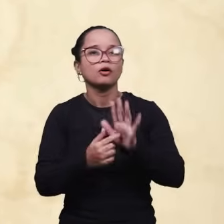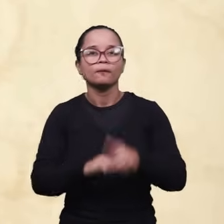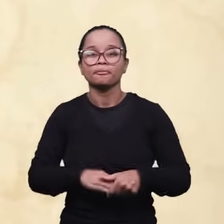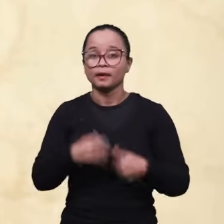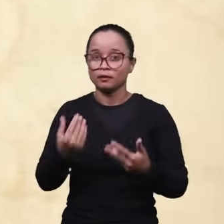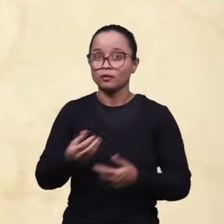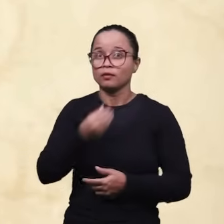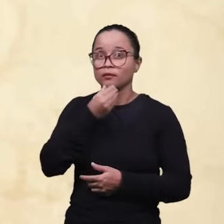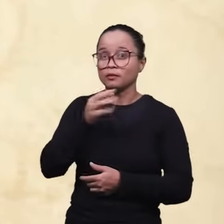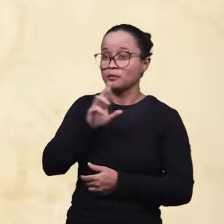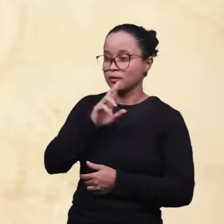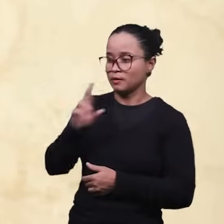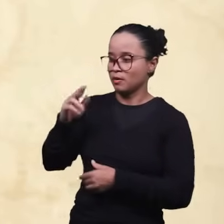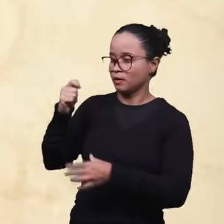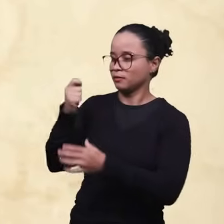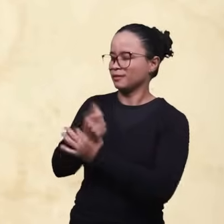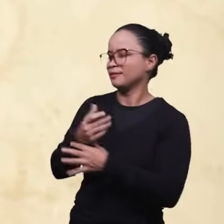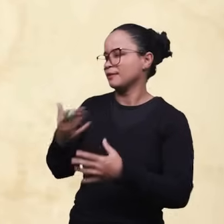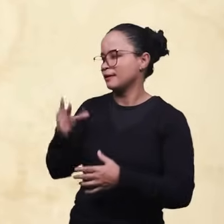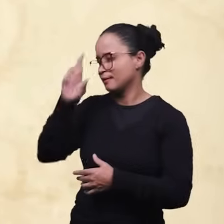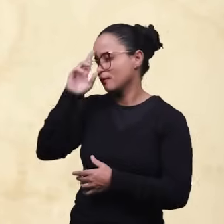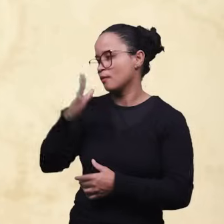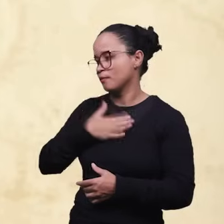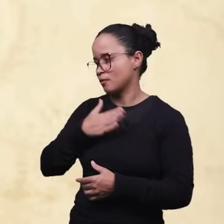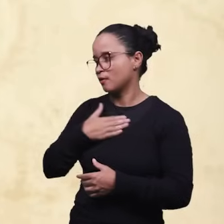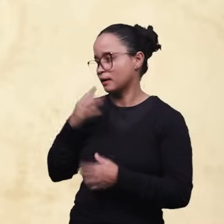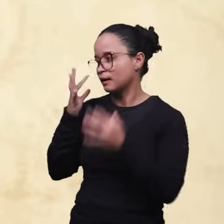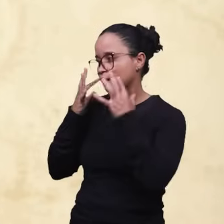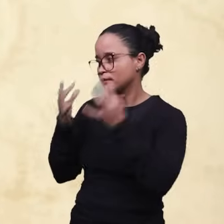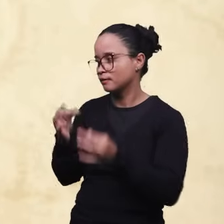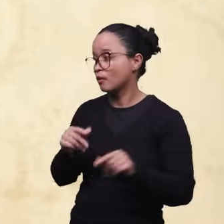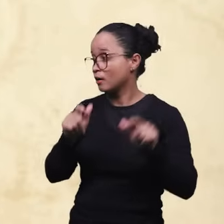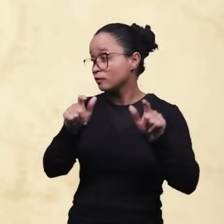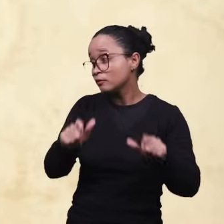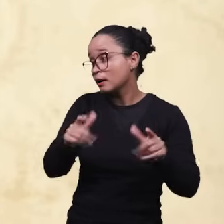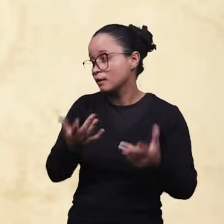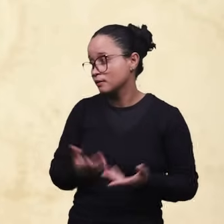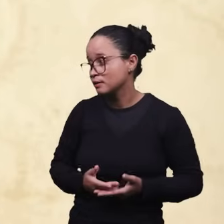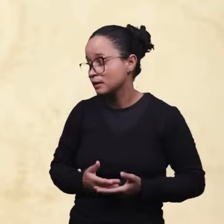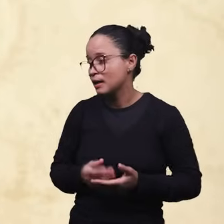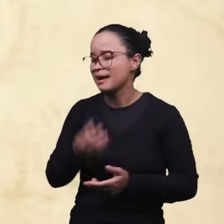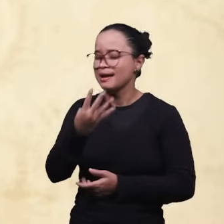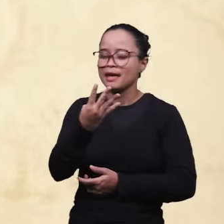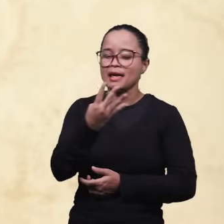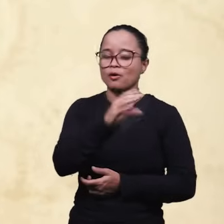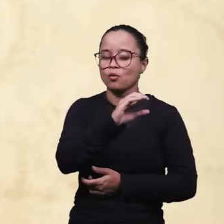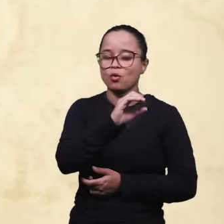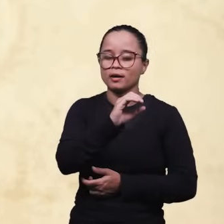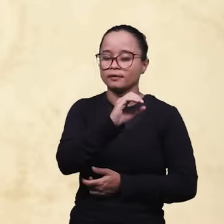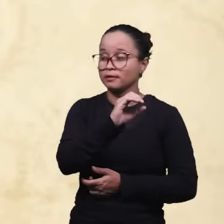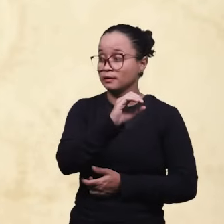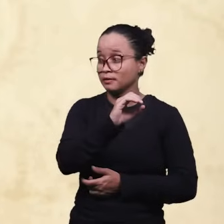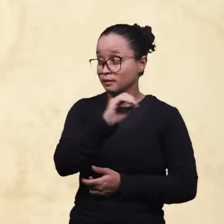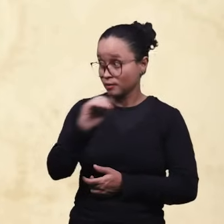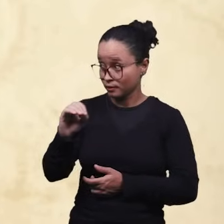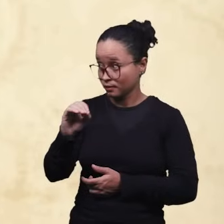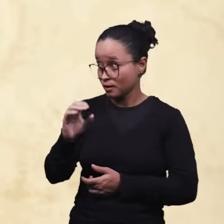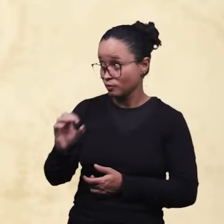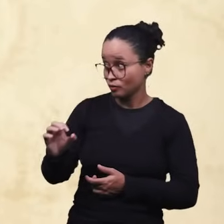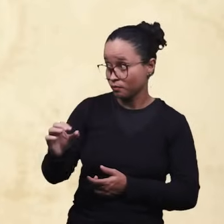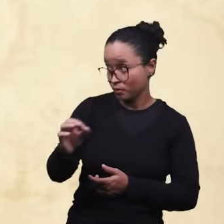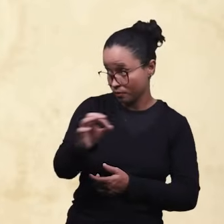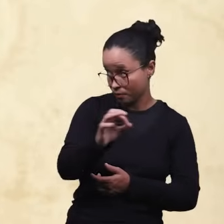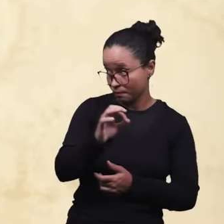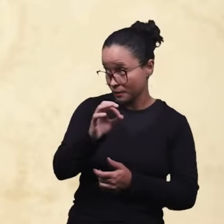Abraão, dizendo: Meu senhor, ouve-me, a terra é de 400 ciclos de